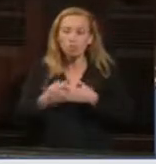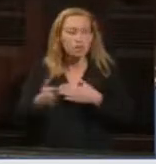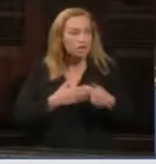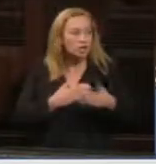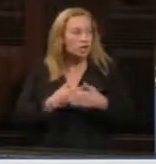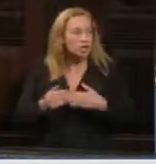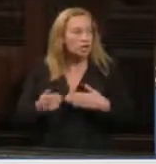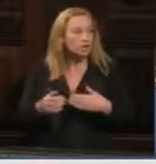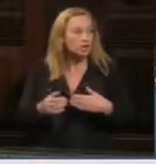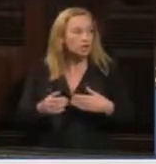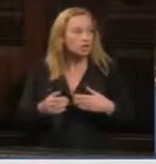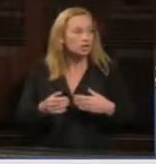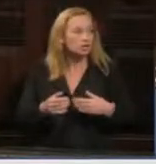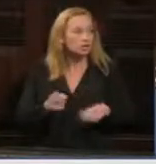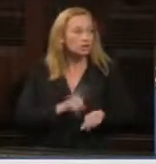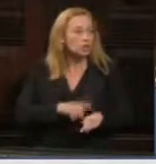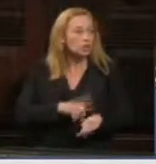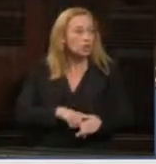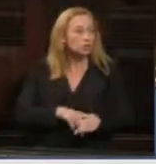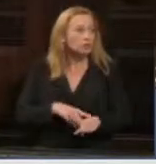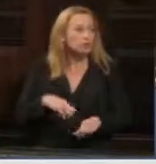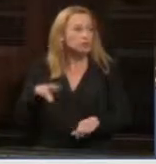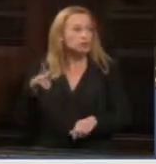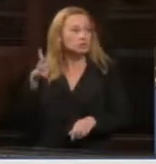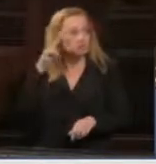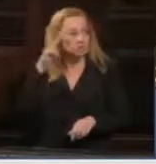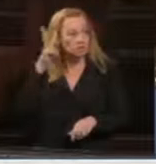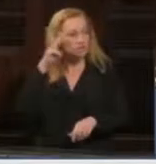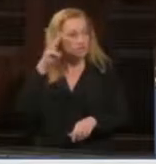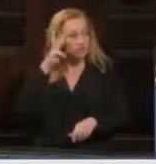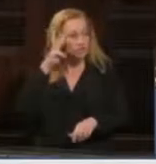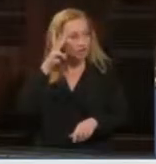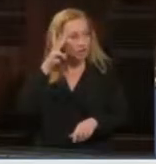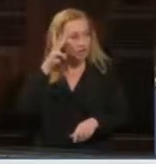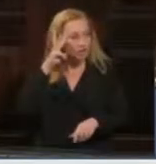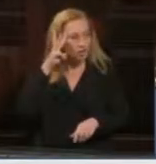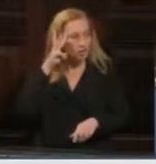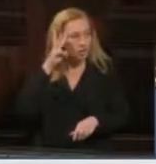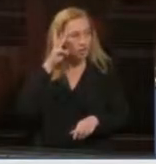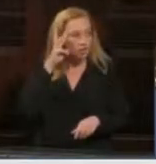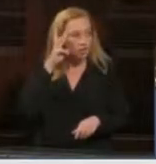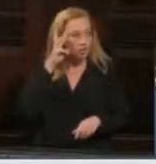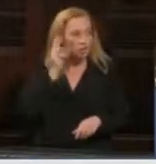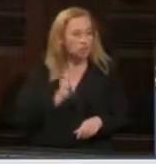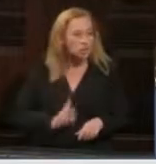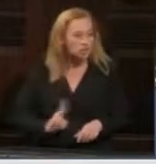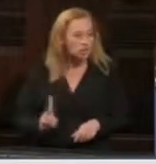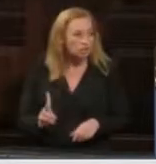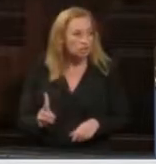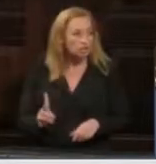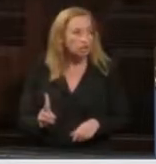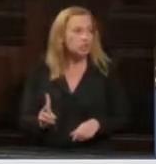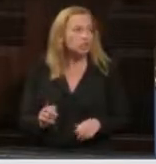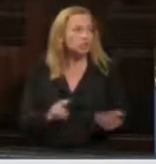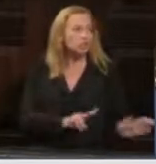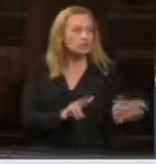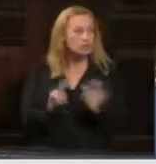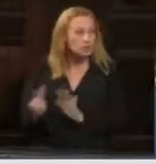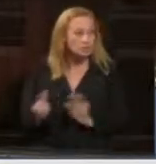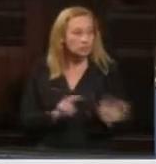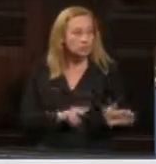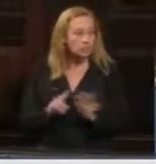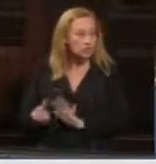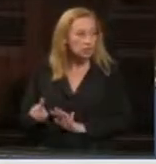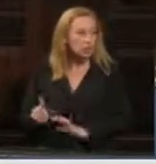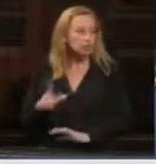feiras pela manhã das 9 às 12 horas portanto semana somente teremos atividades de trabalho da comissão tentaremos fazer deputado alexandre